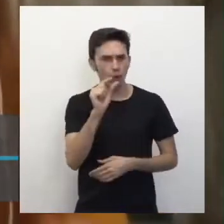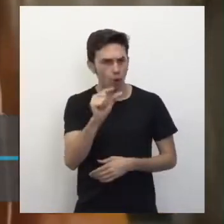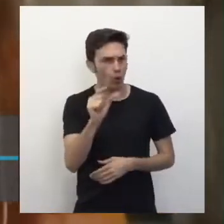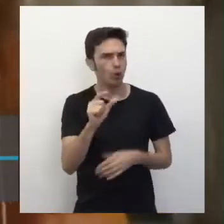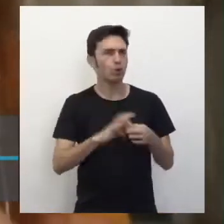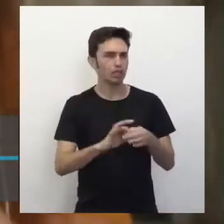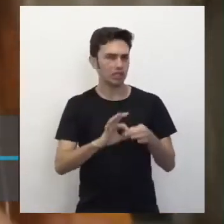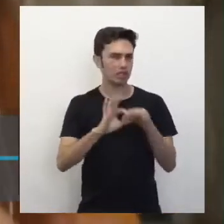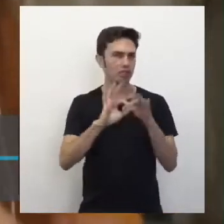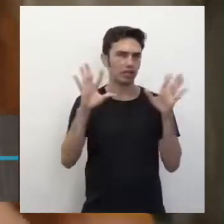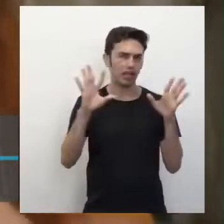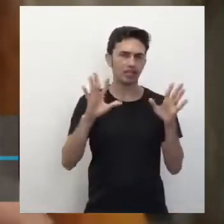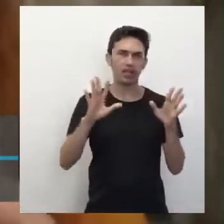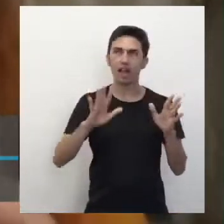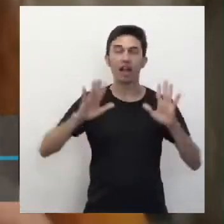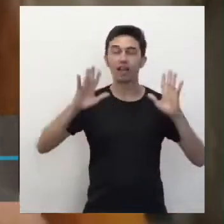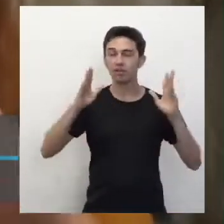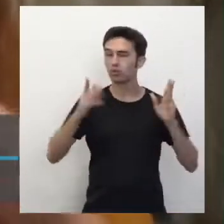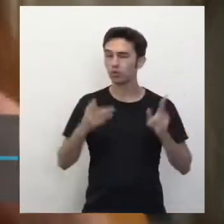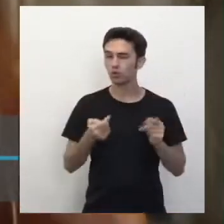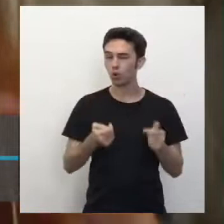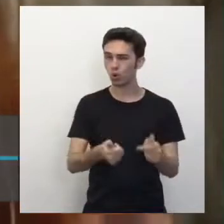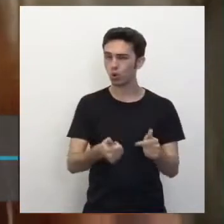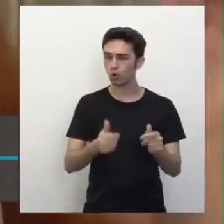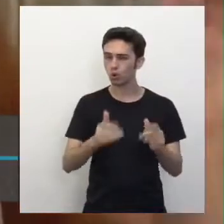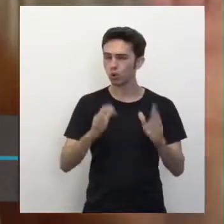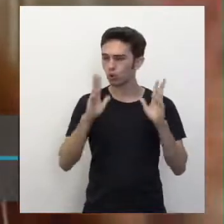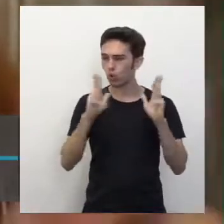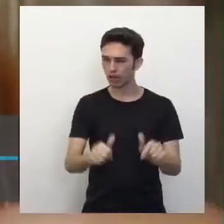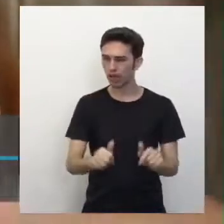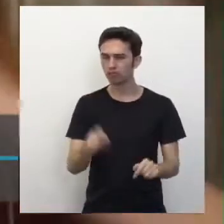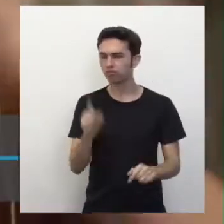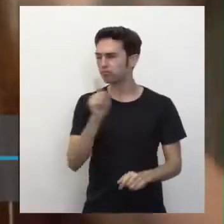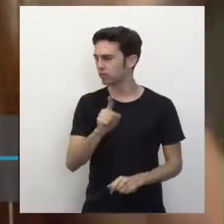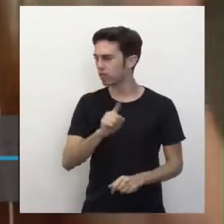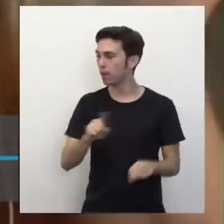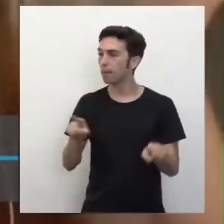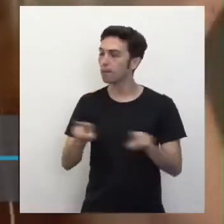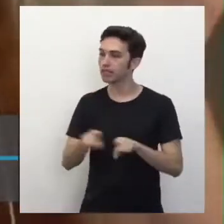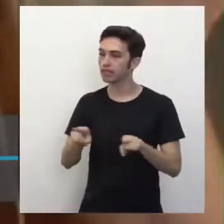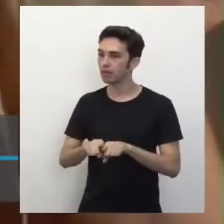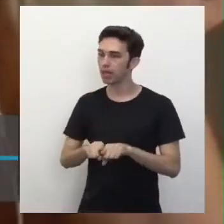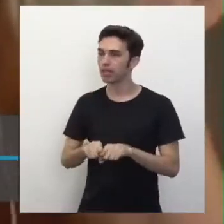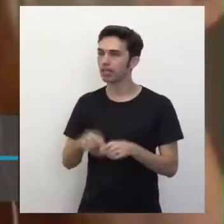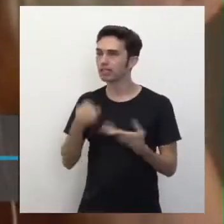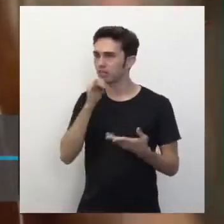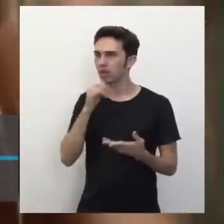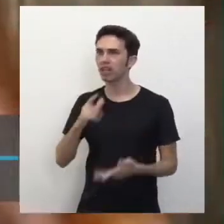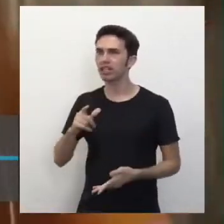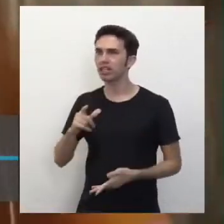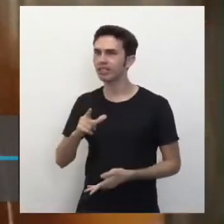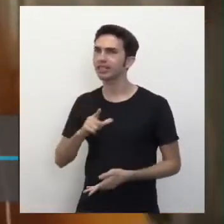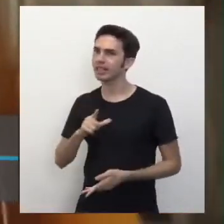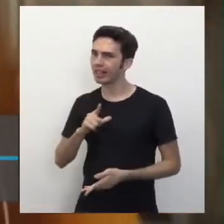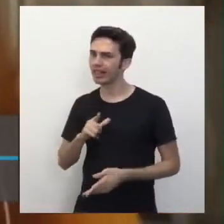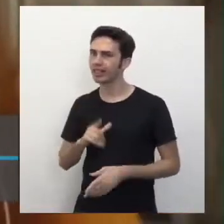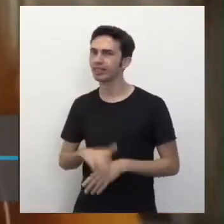que não é absoluto, mas que também não é inexistente,